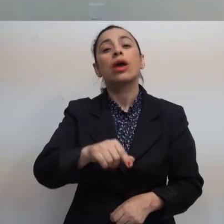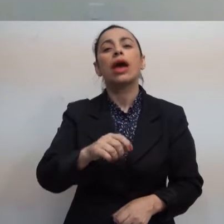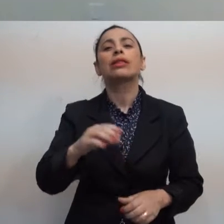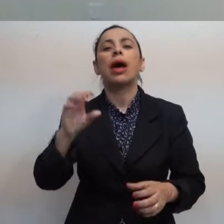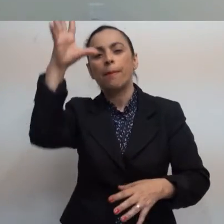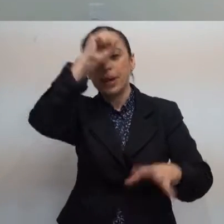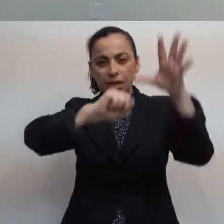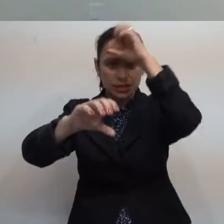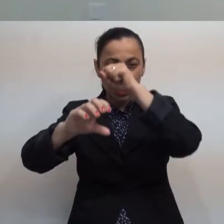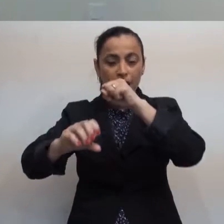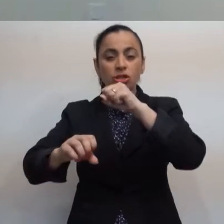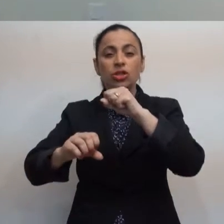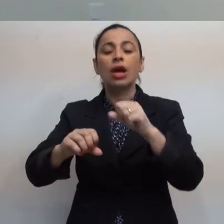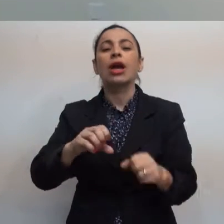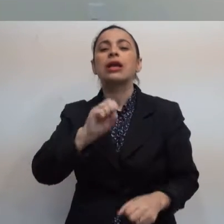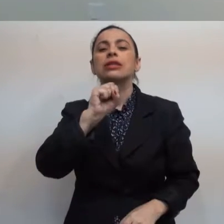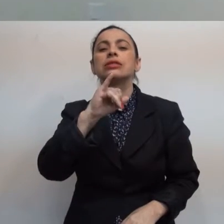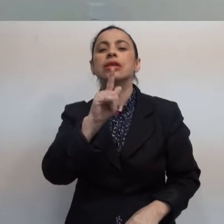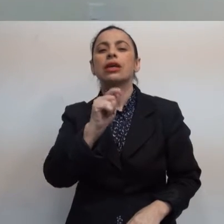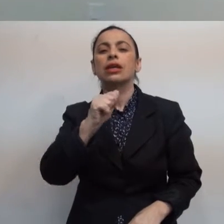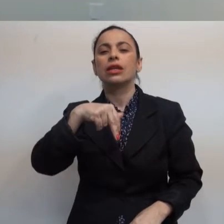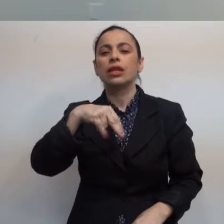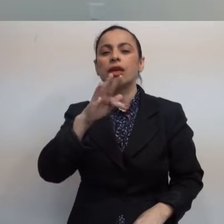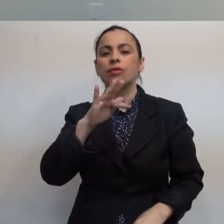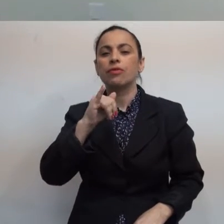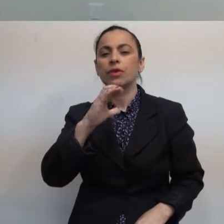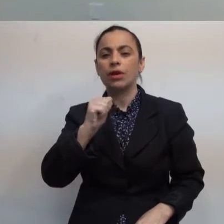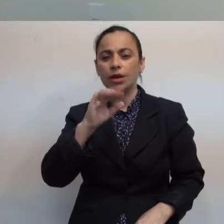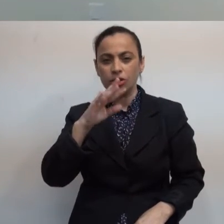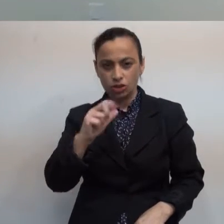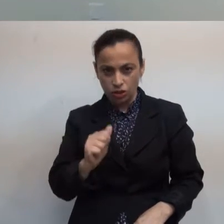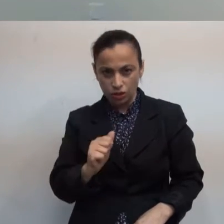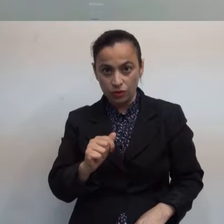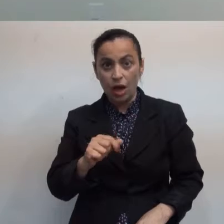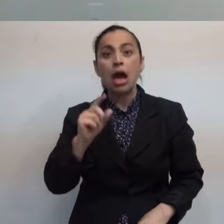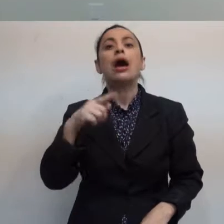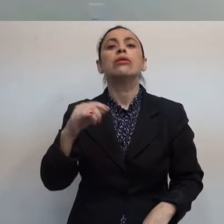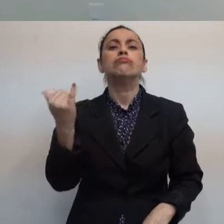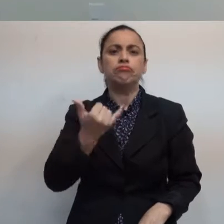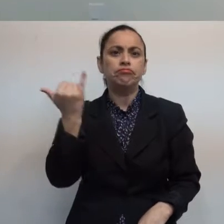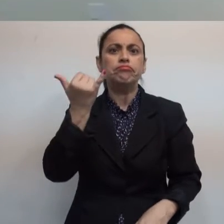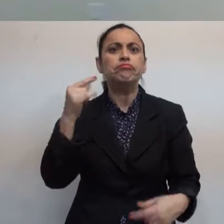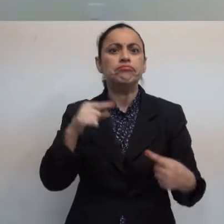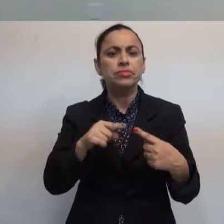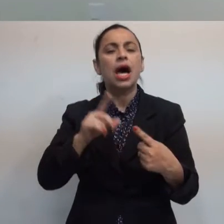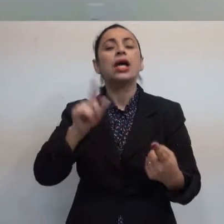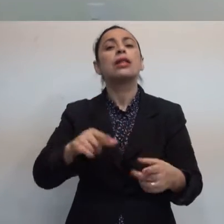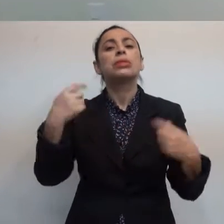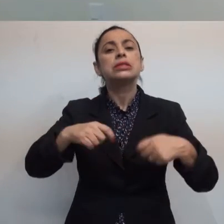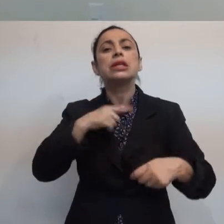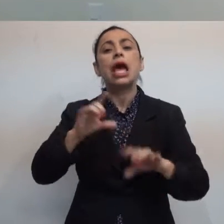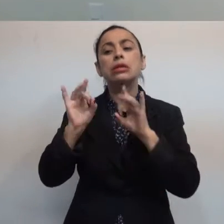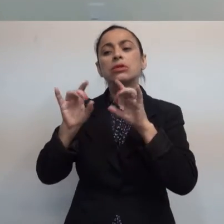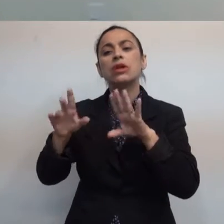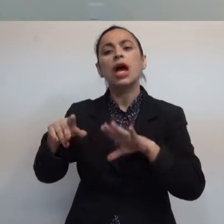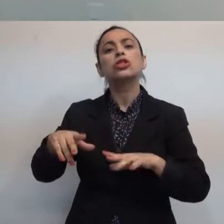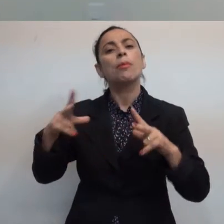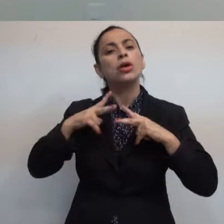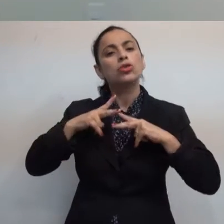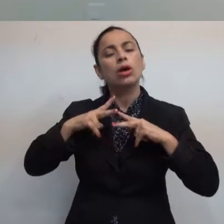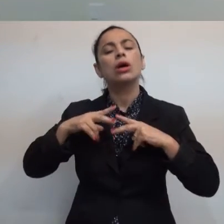aprendizagem significativa. Na aprendizagem significativa, nós temos que ter essas nossas